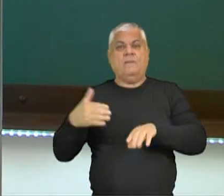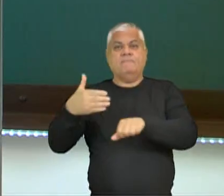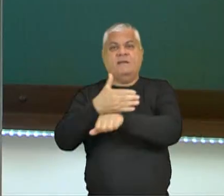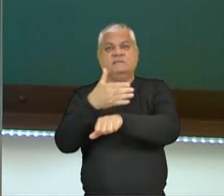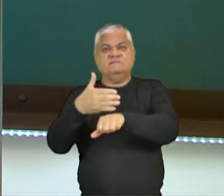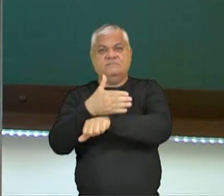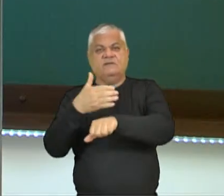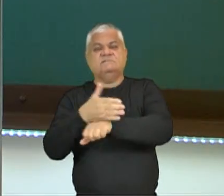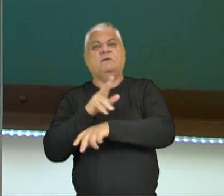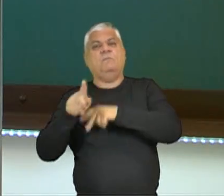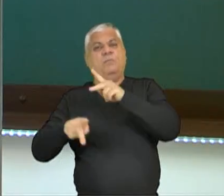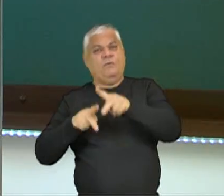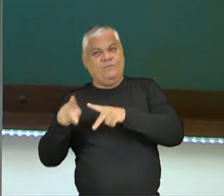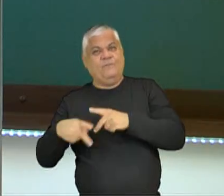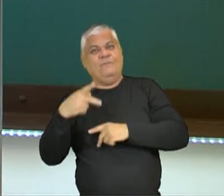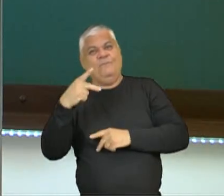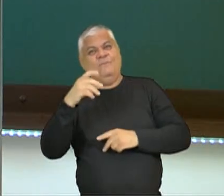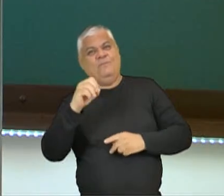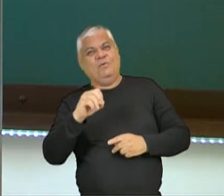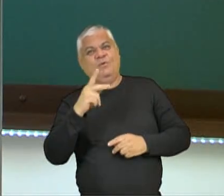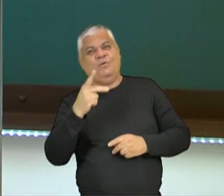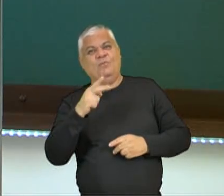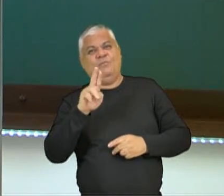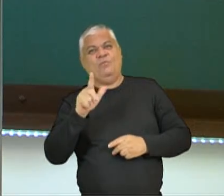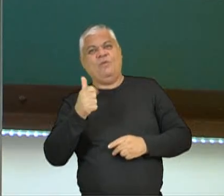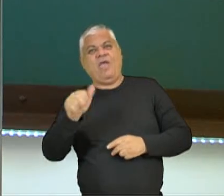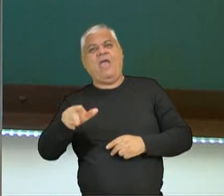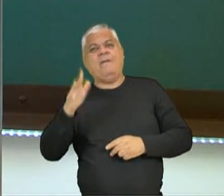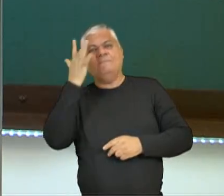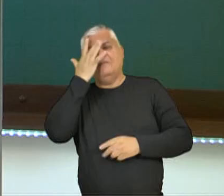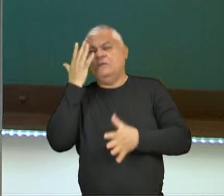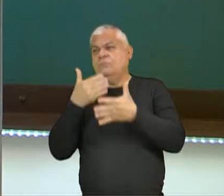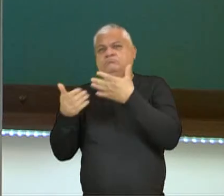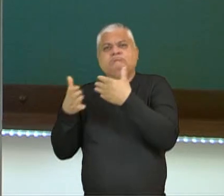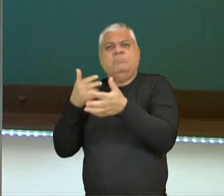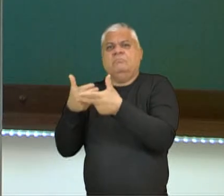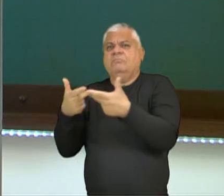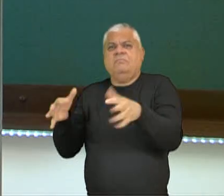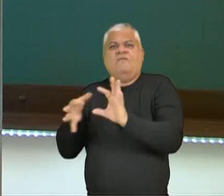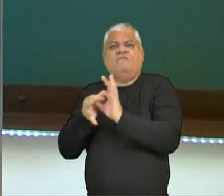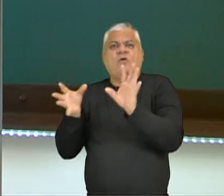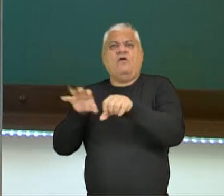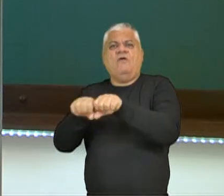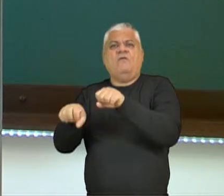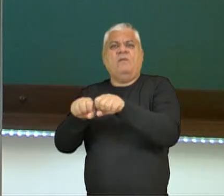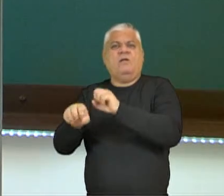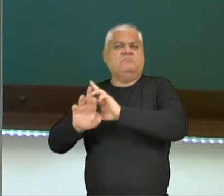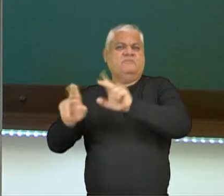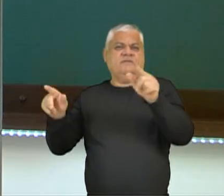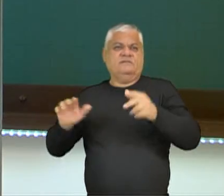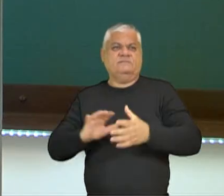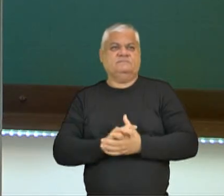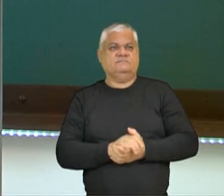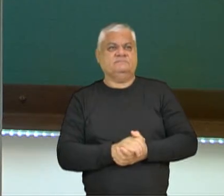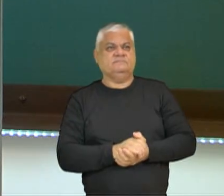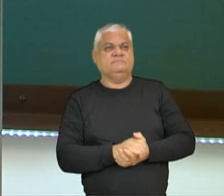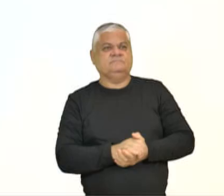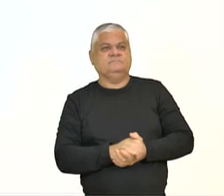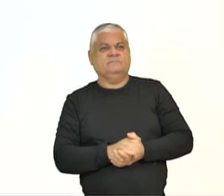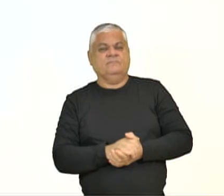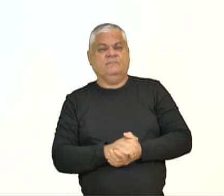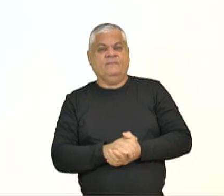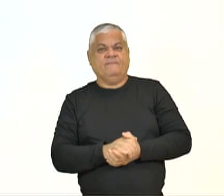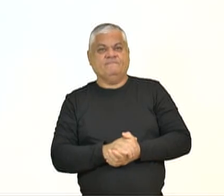participação popular, né? E essas pessoas estão ali para ajudarem a tomar uma decisão final.